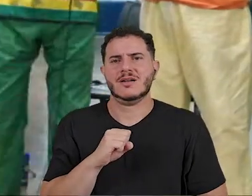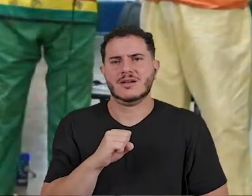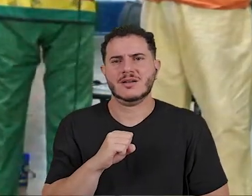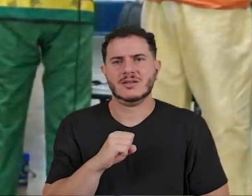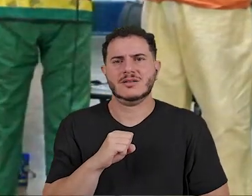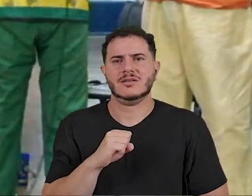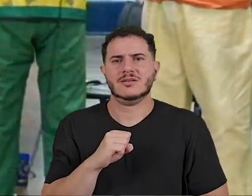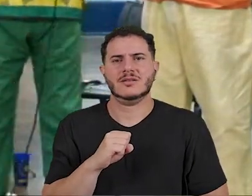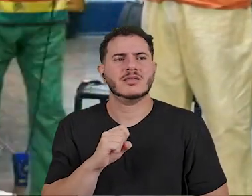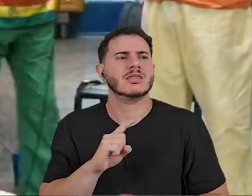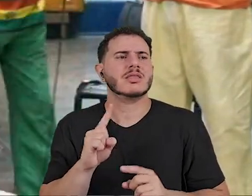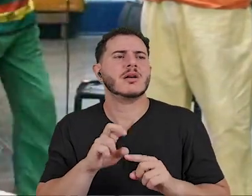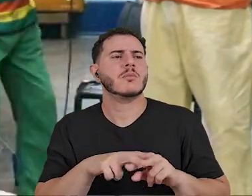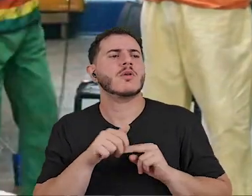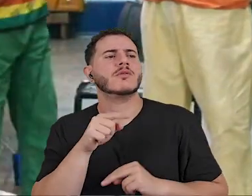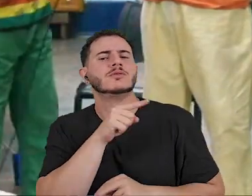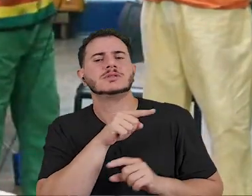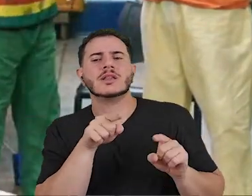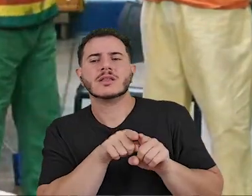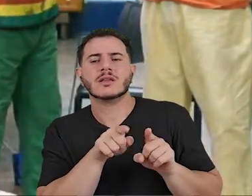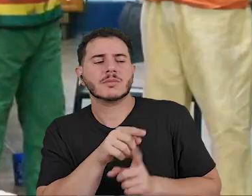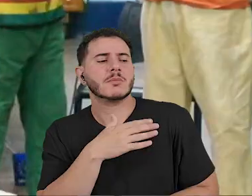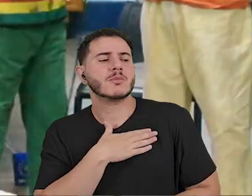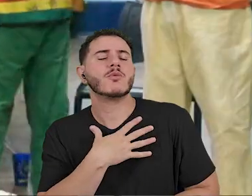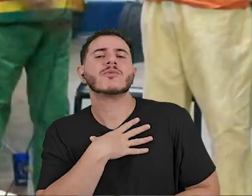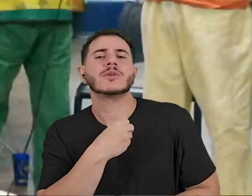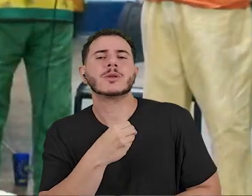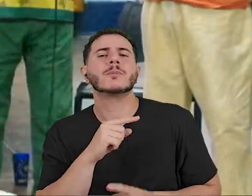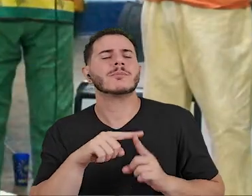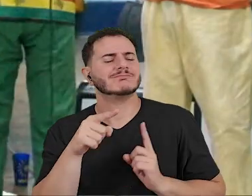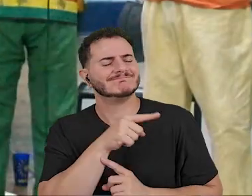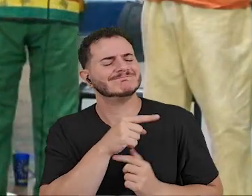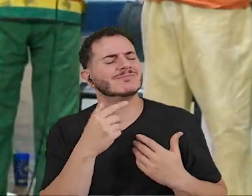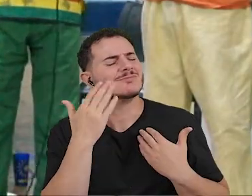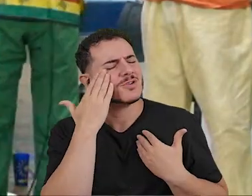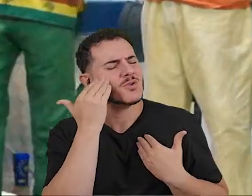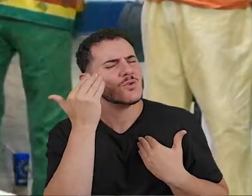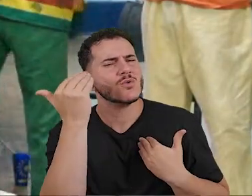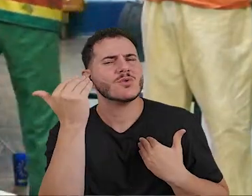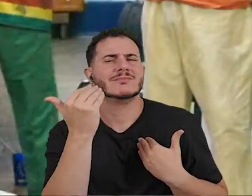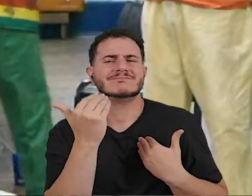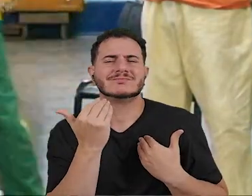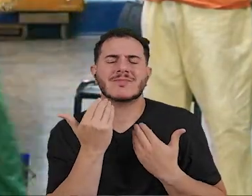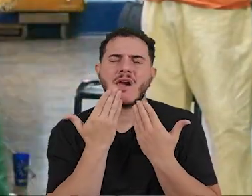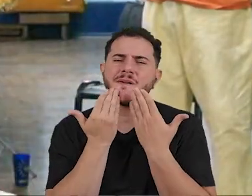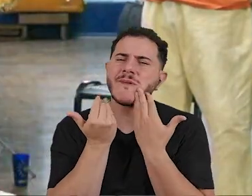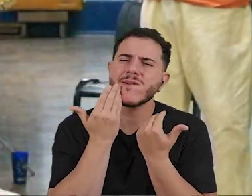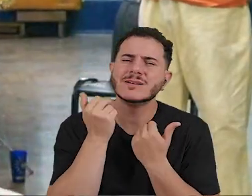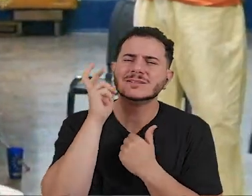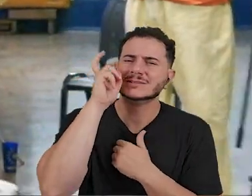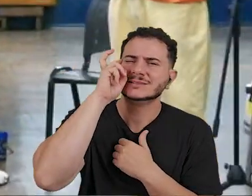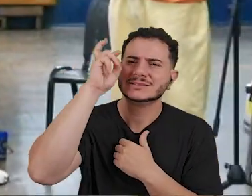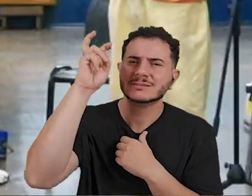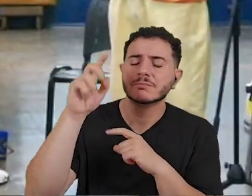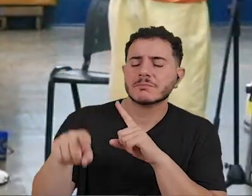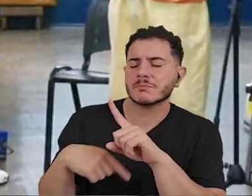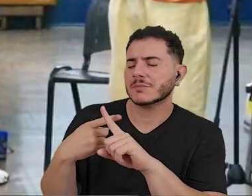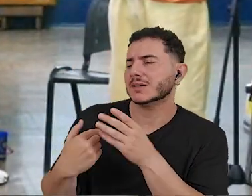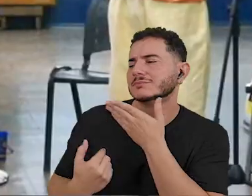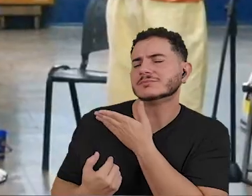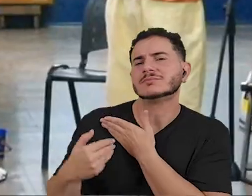tem, pela sabedoria de Marcelo, a maestria de Maurício dentro do